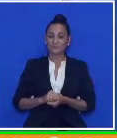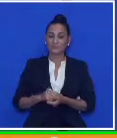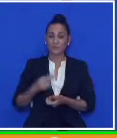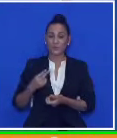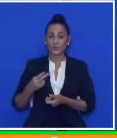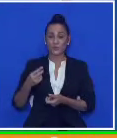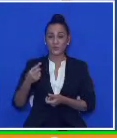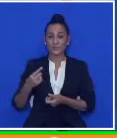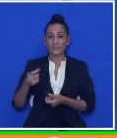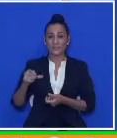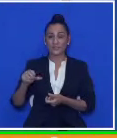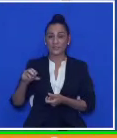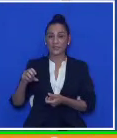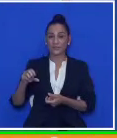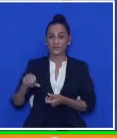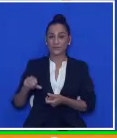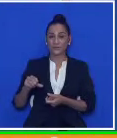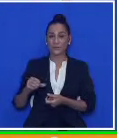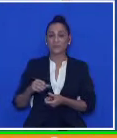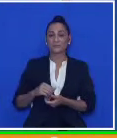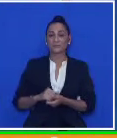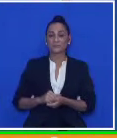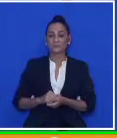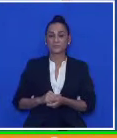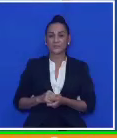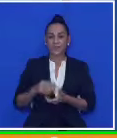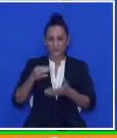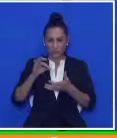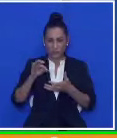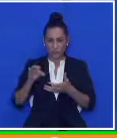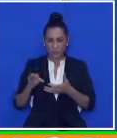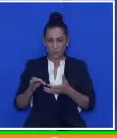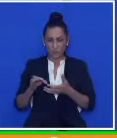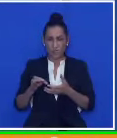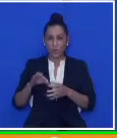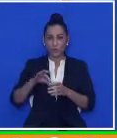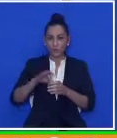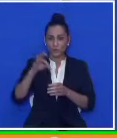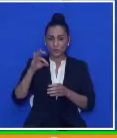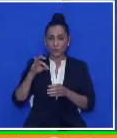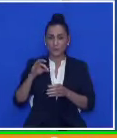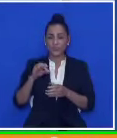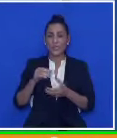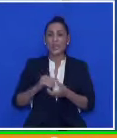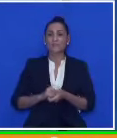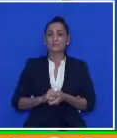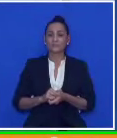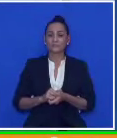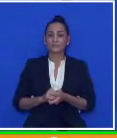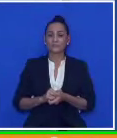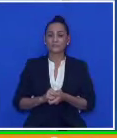2.169 da Lotomania. Na hora de confirmar, durante o sorteio, acabamos